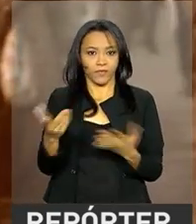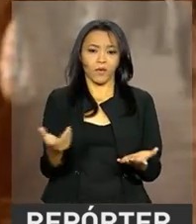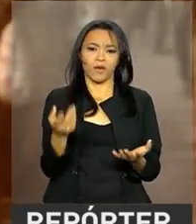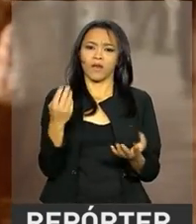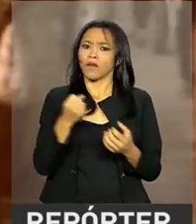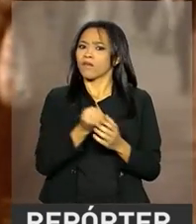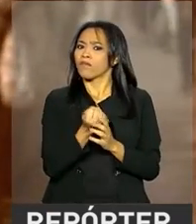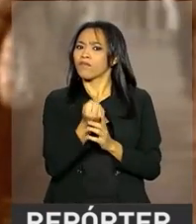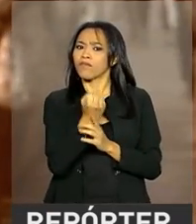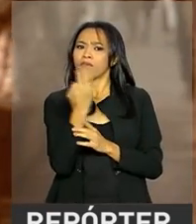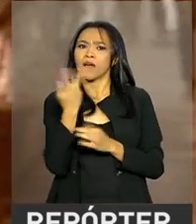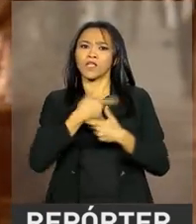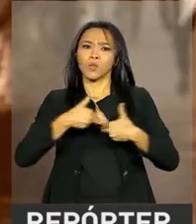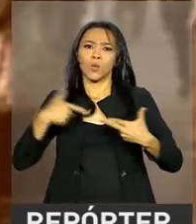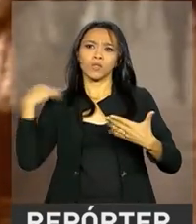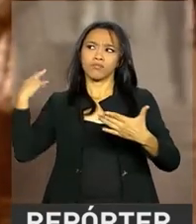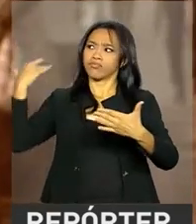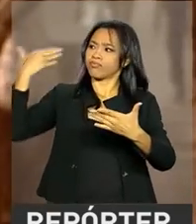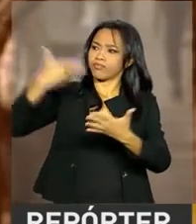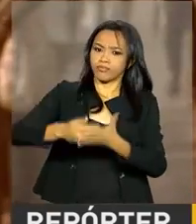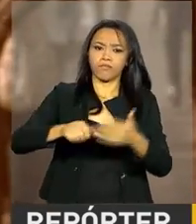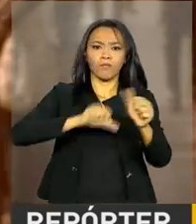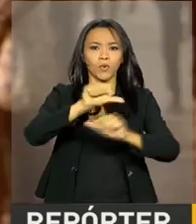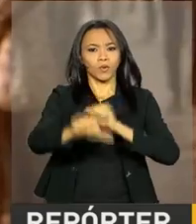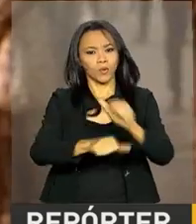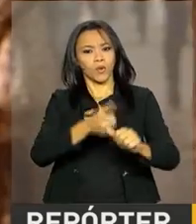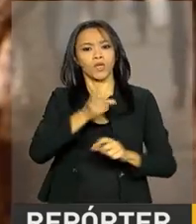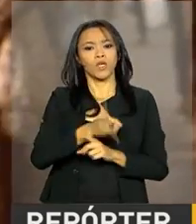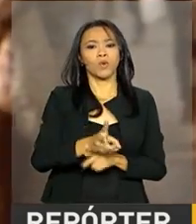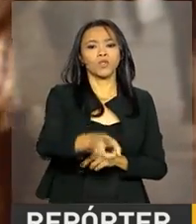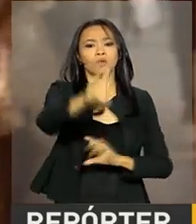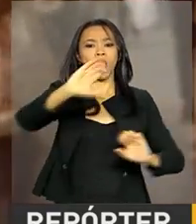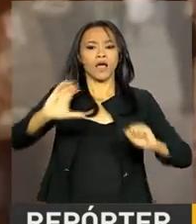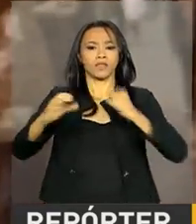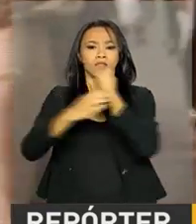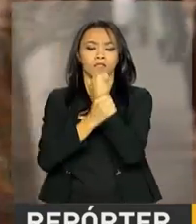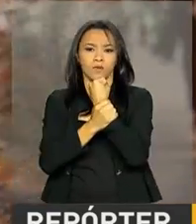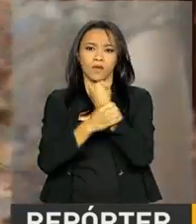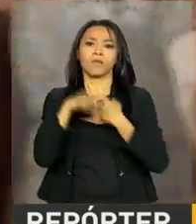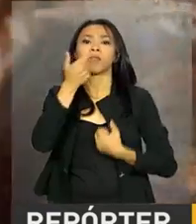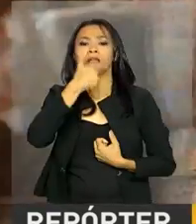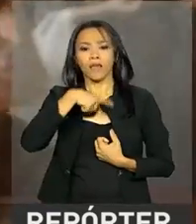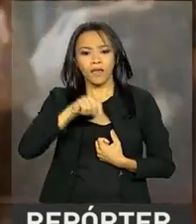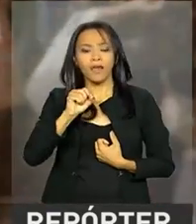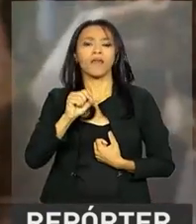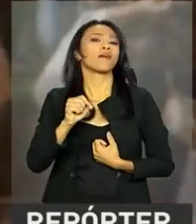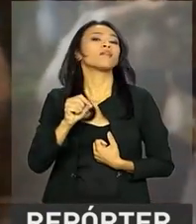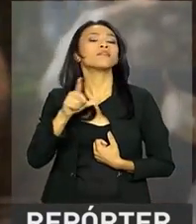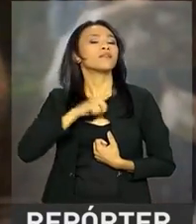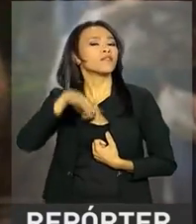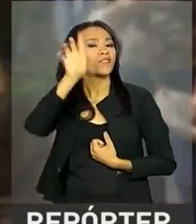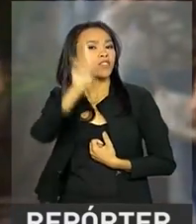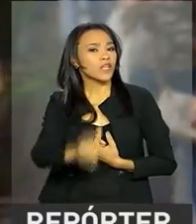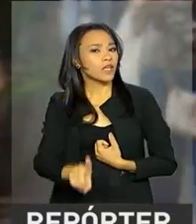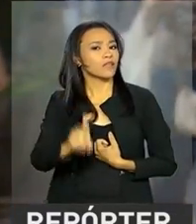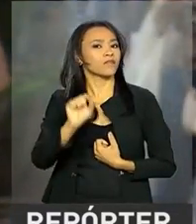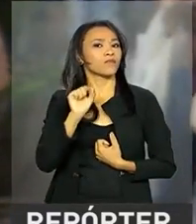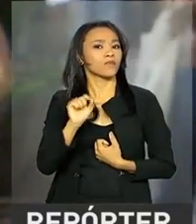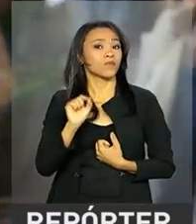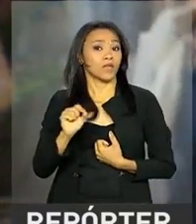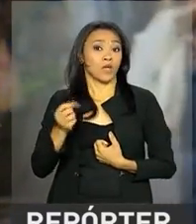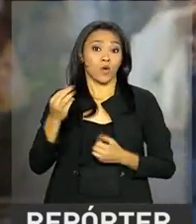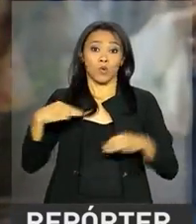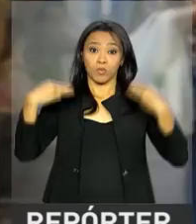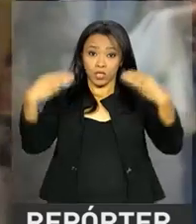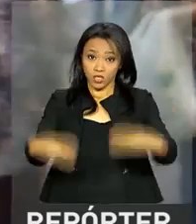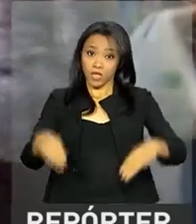coisa mudou nesses últimos 30 anos. E para continuar garantindo esse benefício a quem precisa e dificultar a vida dos fraudadores, o